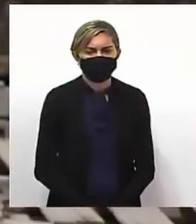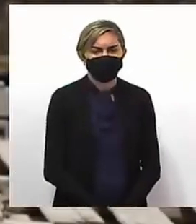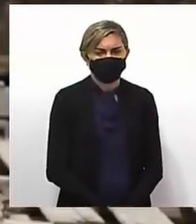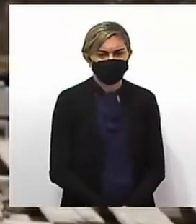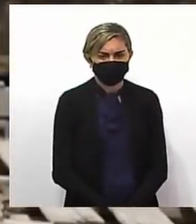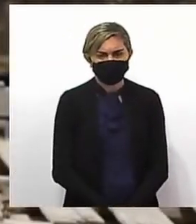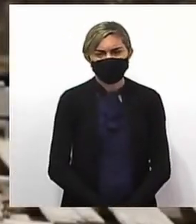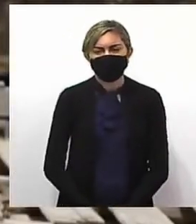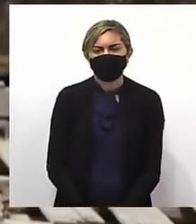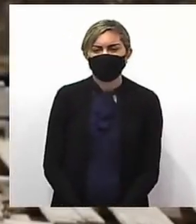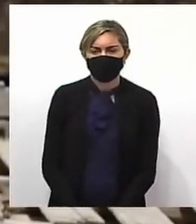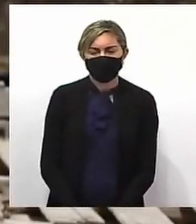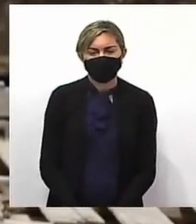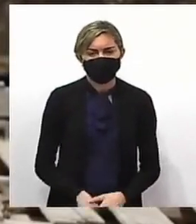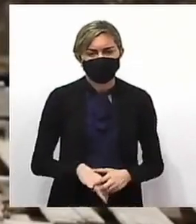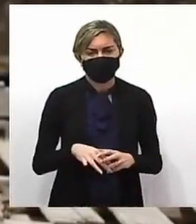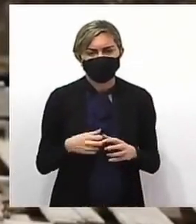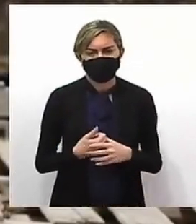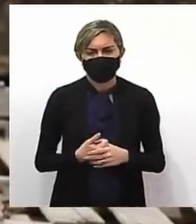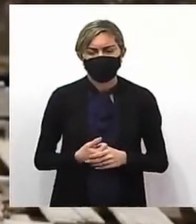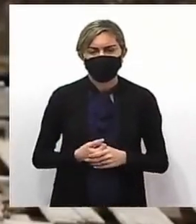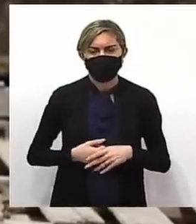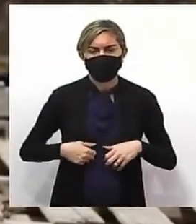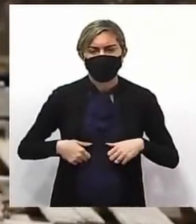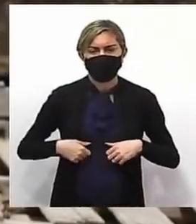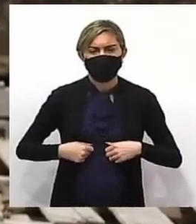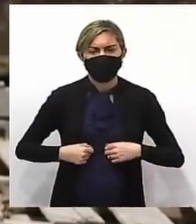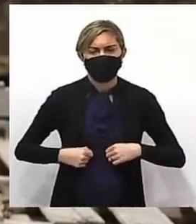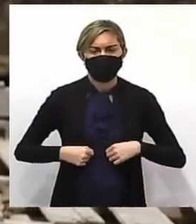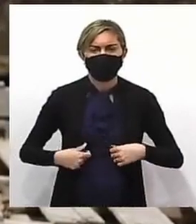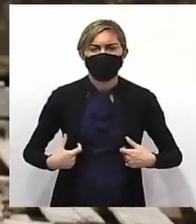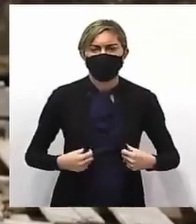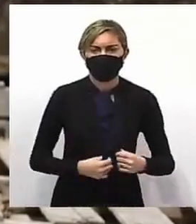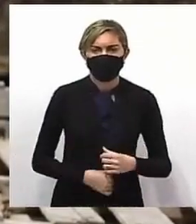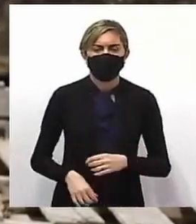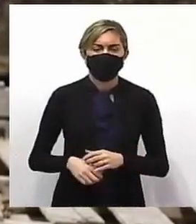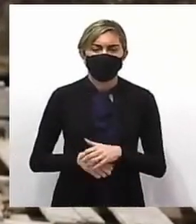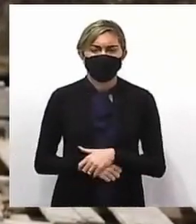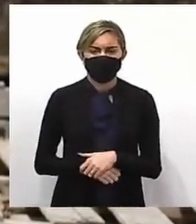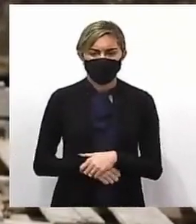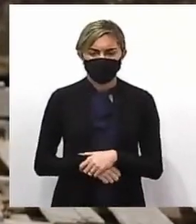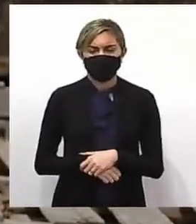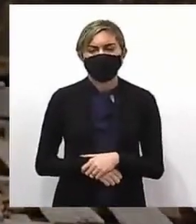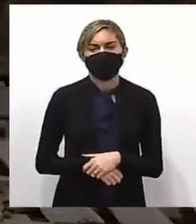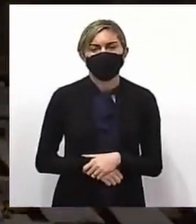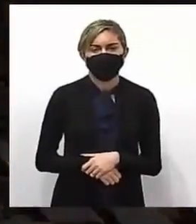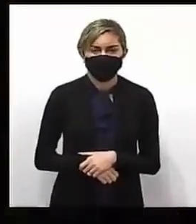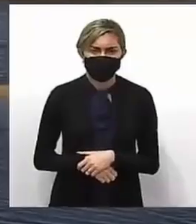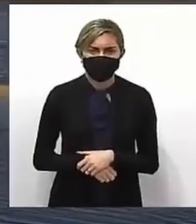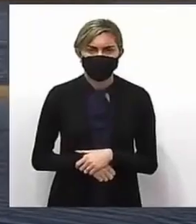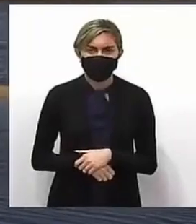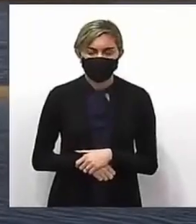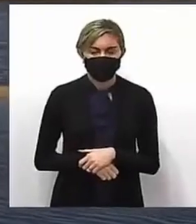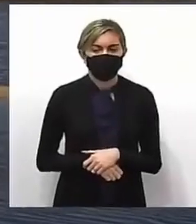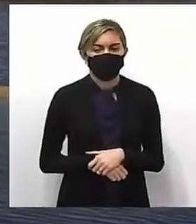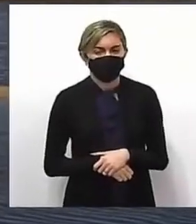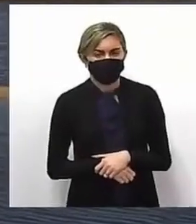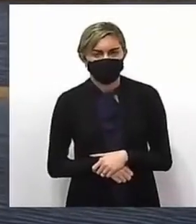nome é Adriana Marcionilo, sou nascida e criada dentro da ilha, sempre vivi da pesca.